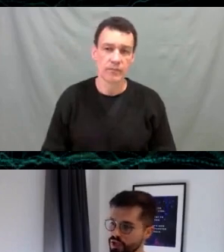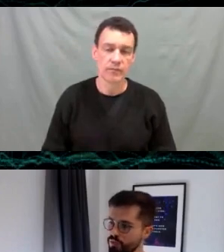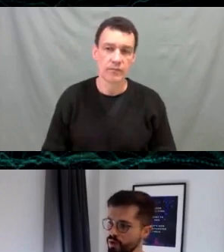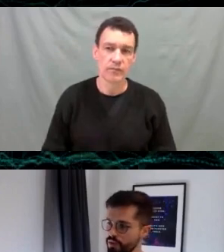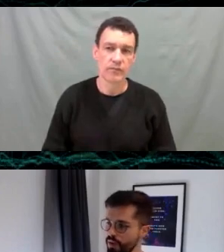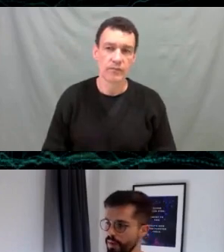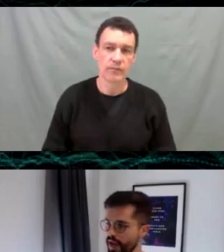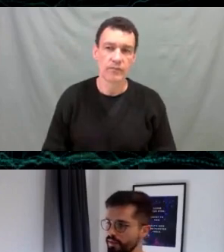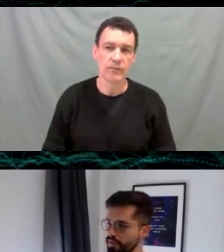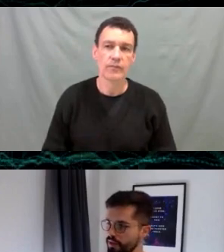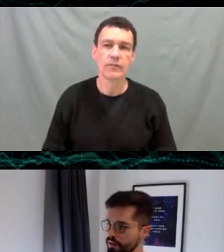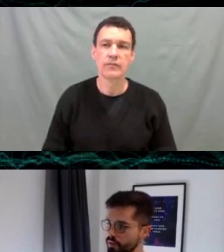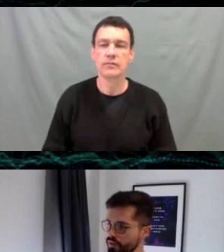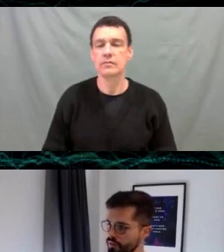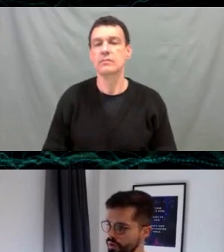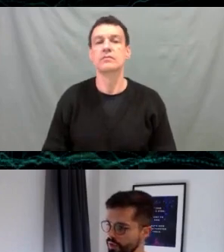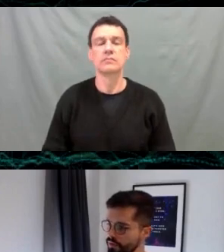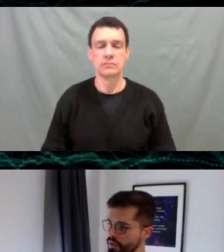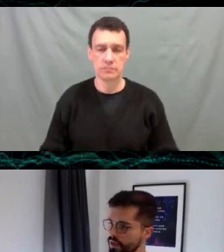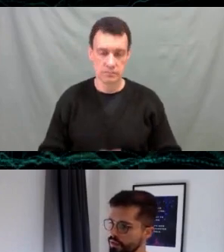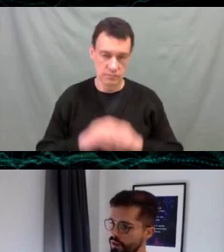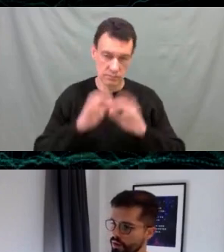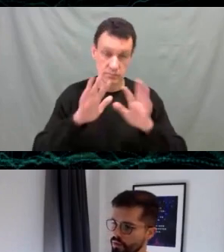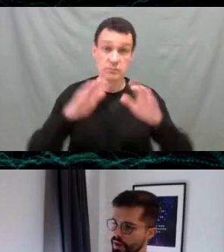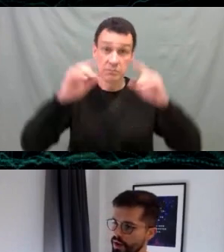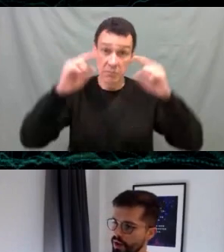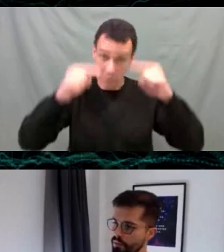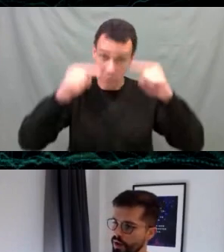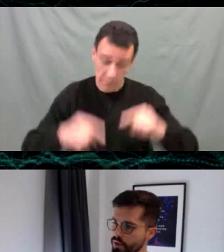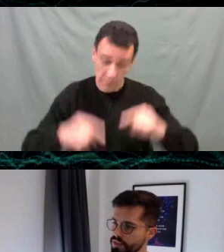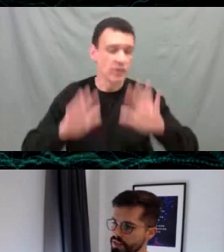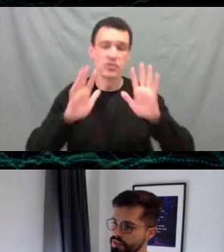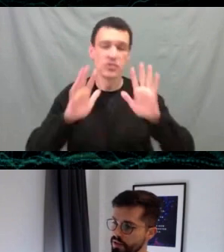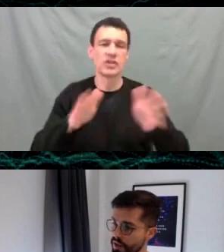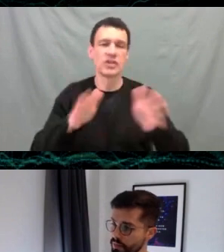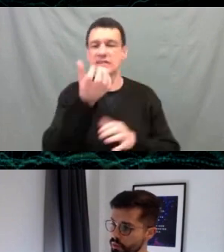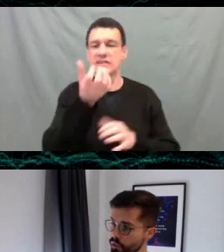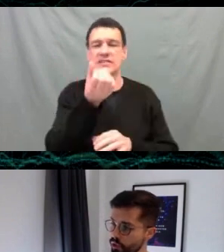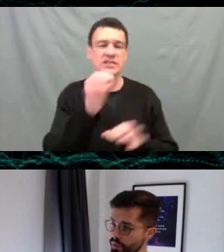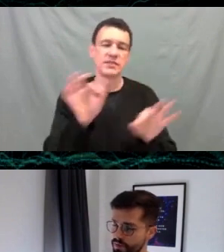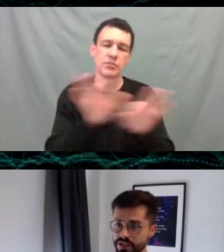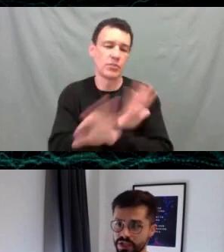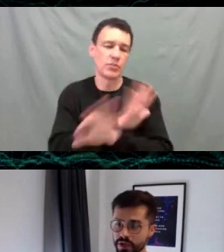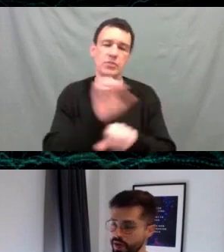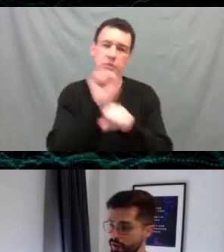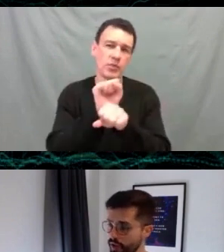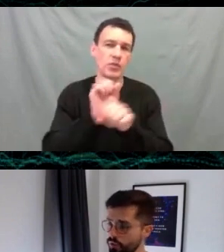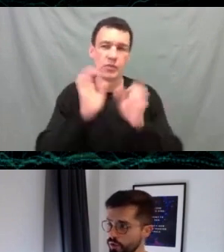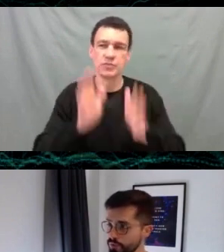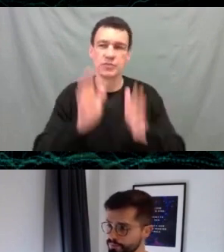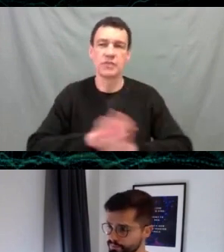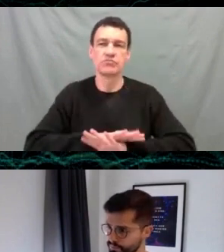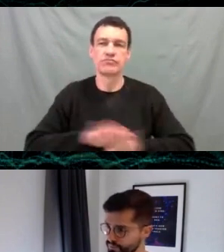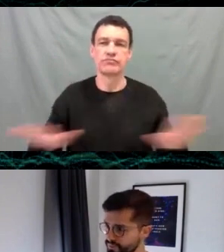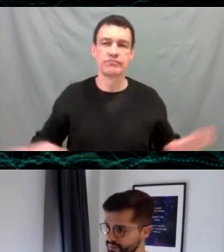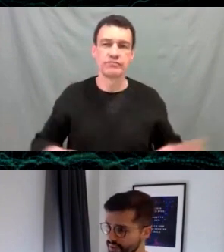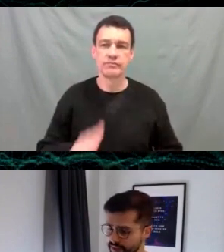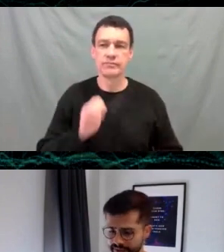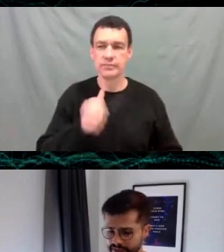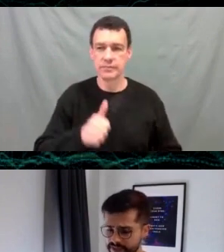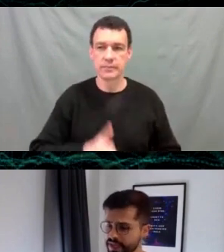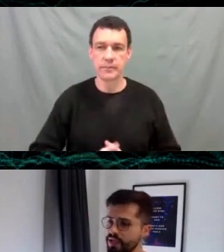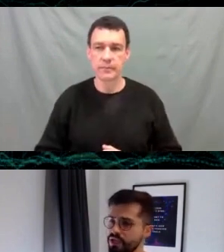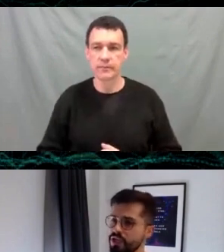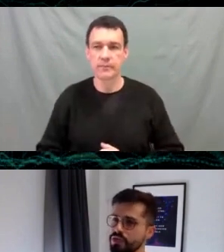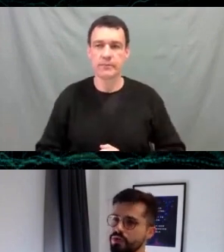distância já foi a parada né enquanto tava olhando Então ela foi parou Estância ele procurou para ver se tinha horário retorno